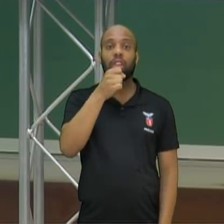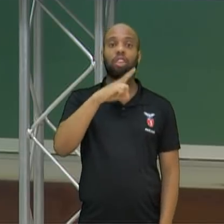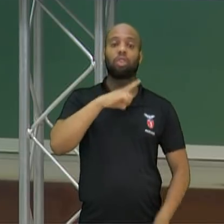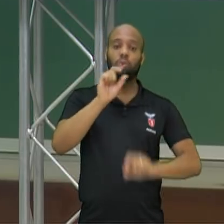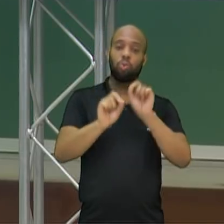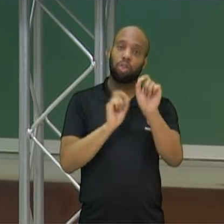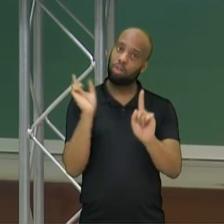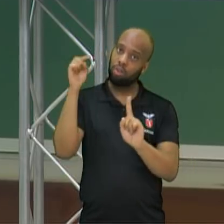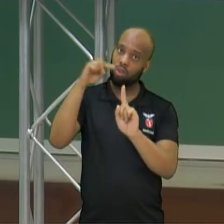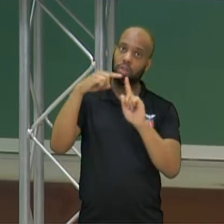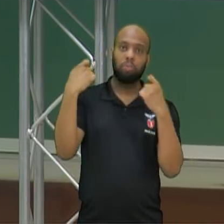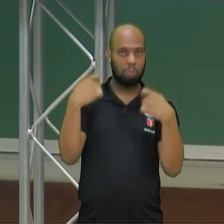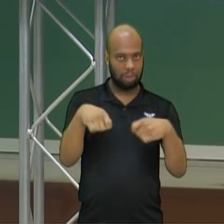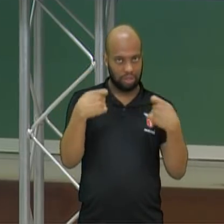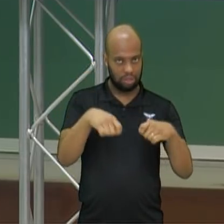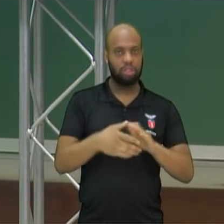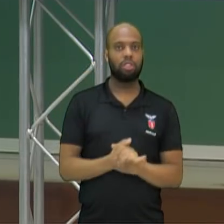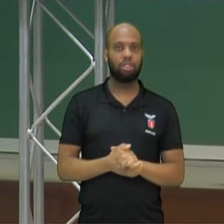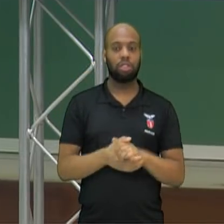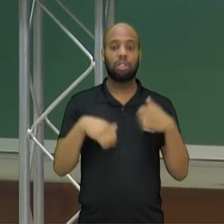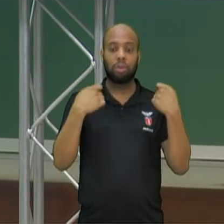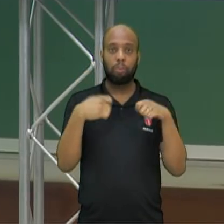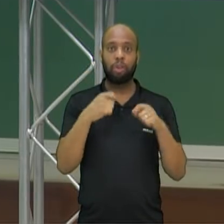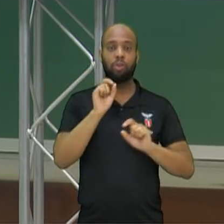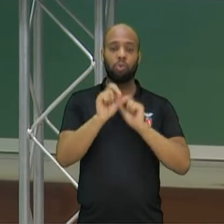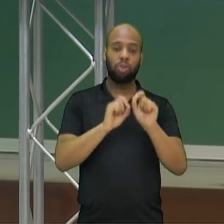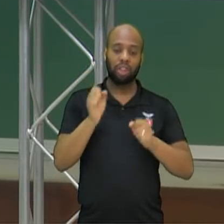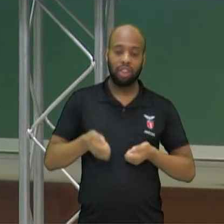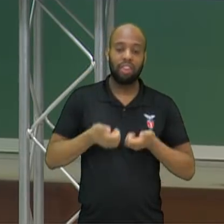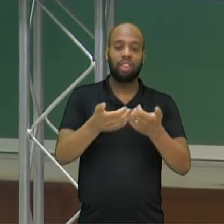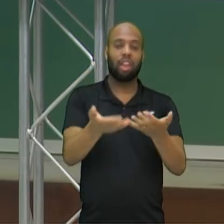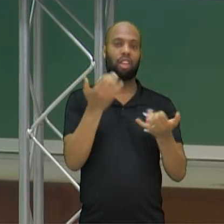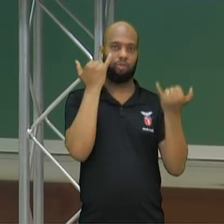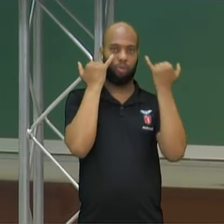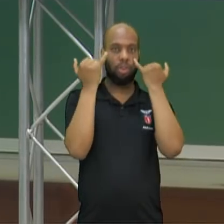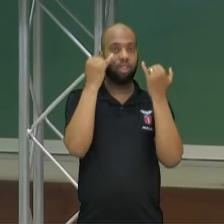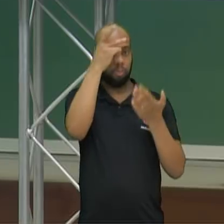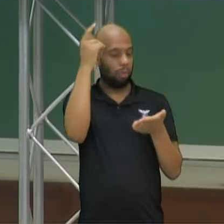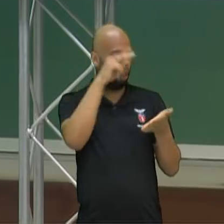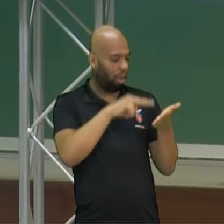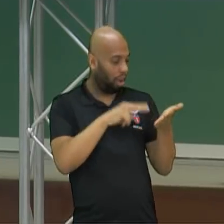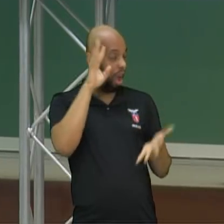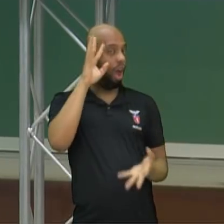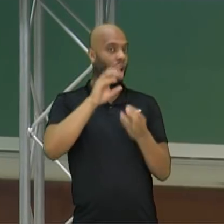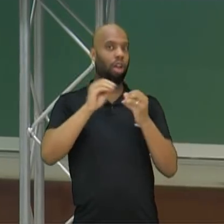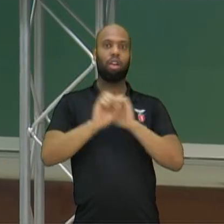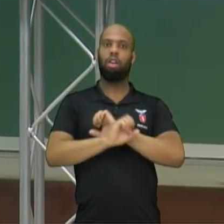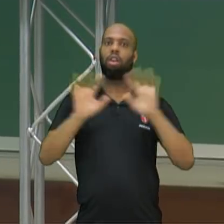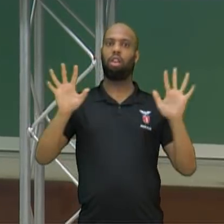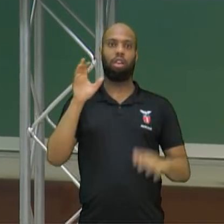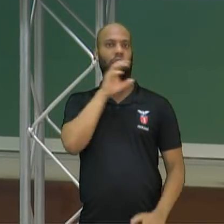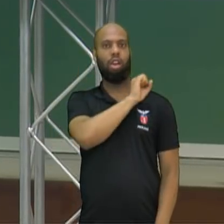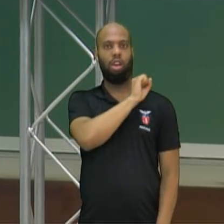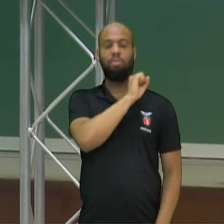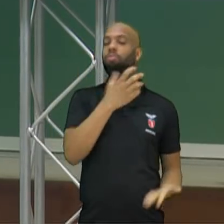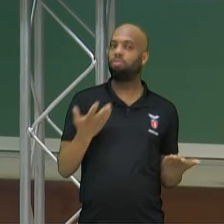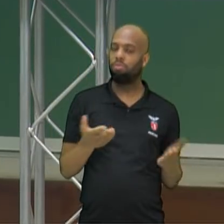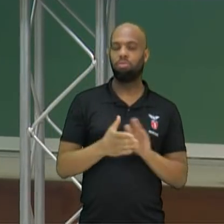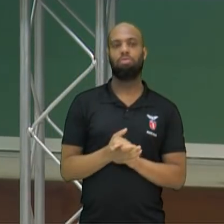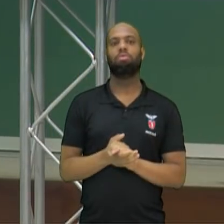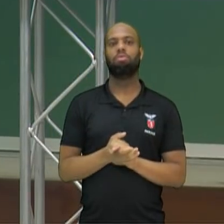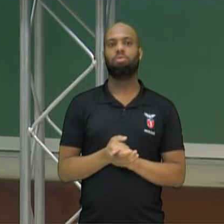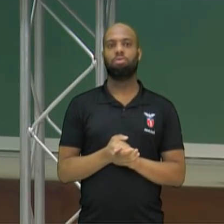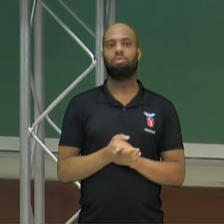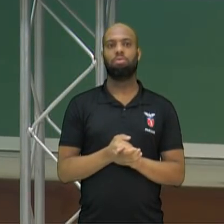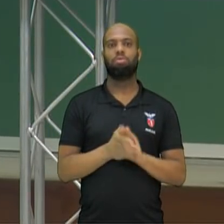ser objetiva, né? Ela tem que passar, o leitor tem que ler e entender logo a mensagem, né? Então, é